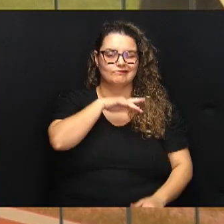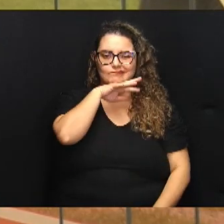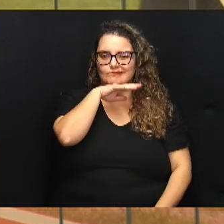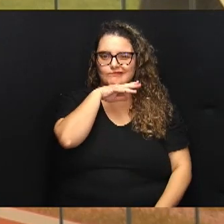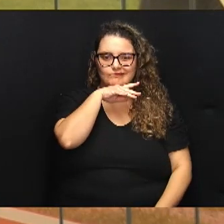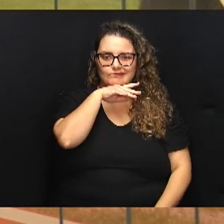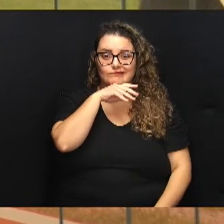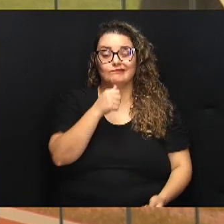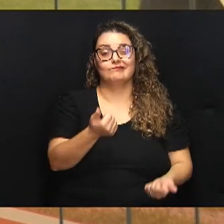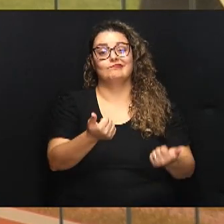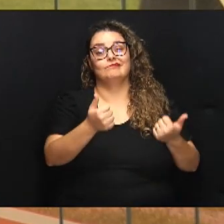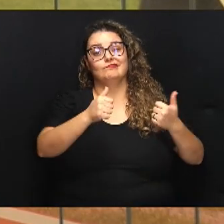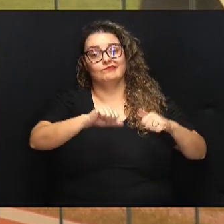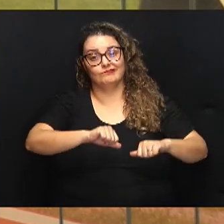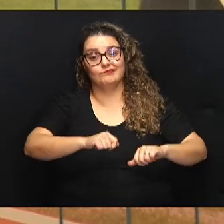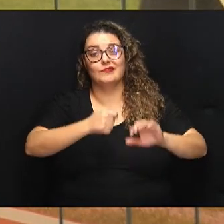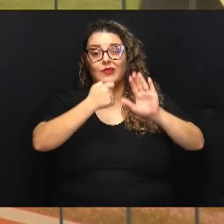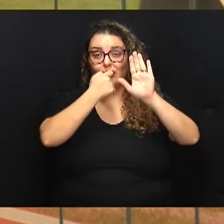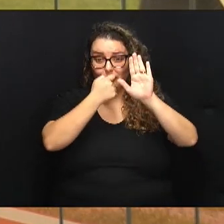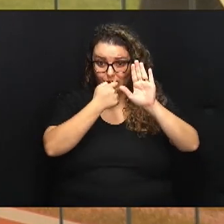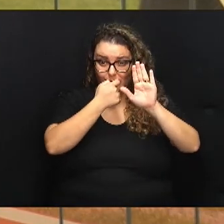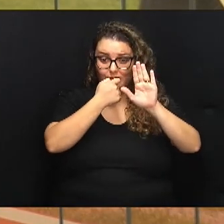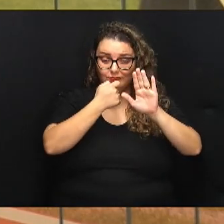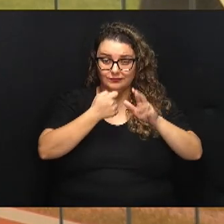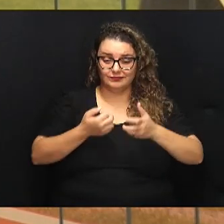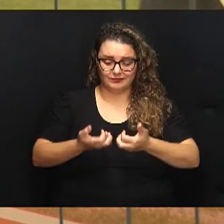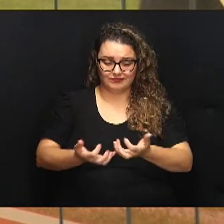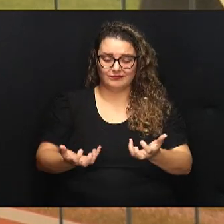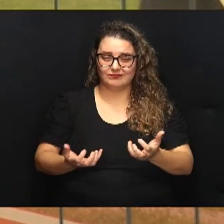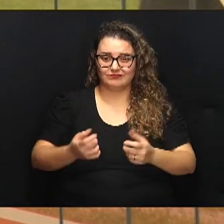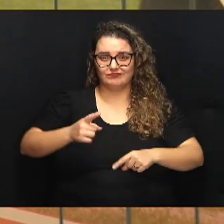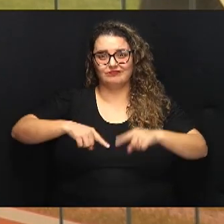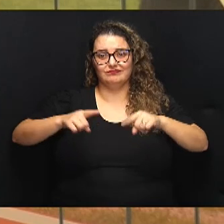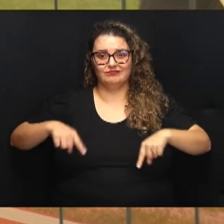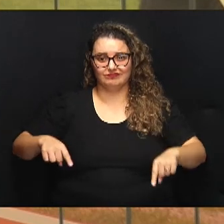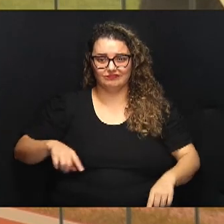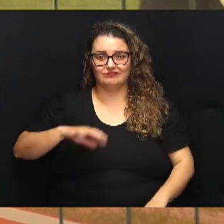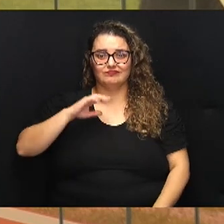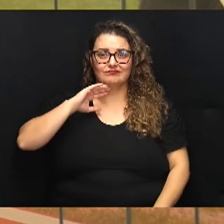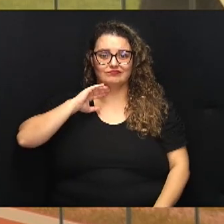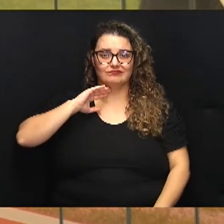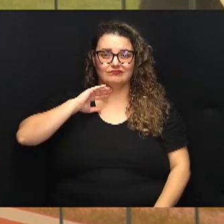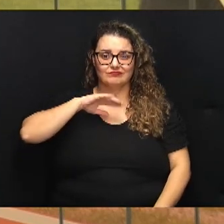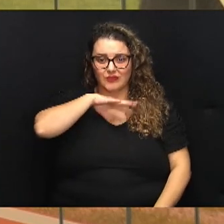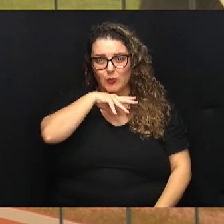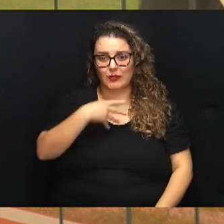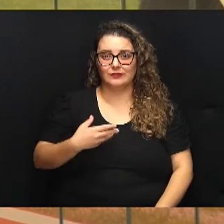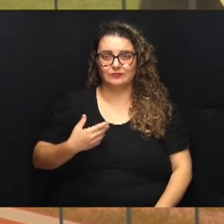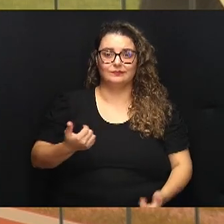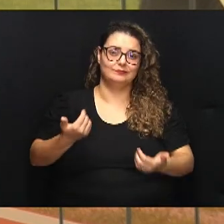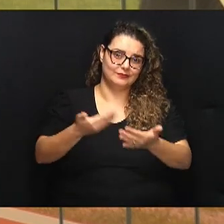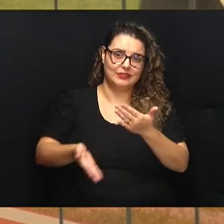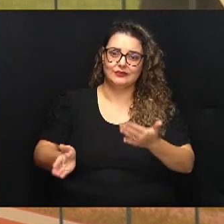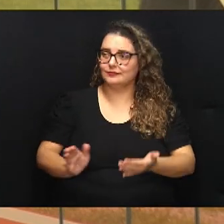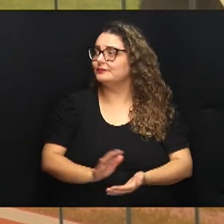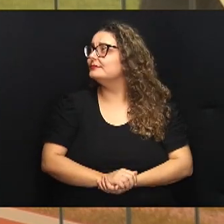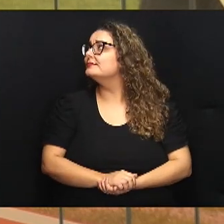foi prejudicado pela arbitragem, gramado irregular. Resumindo, derrota.